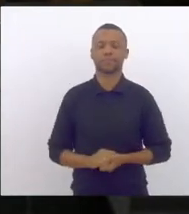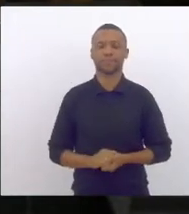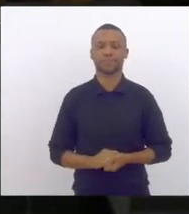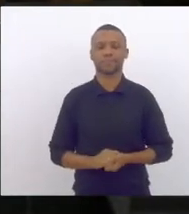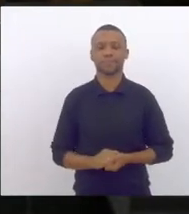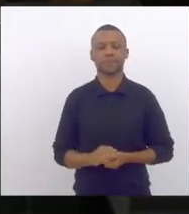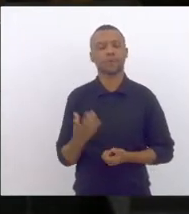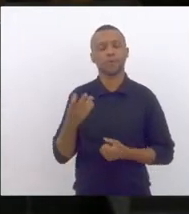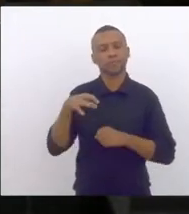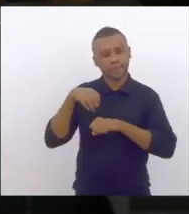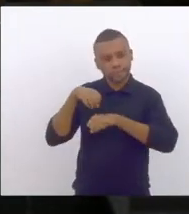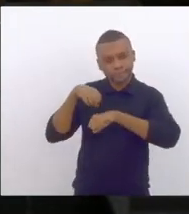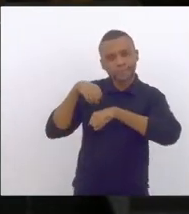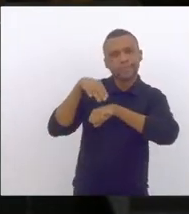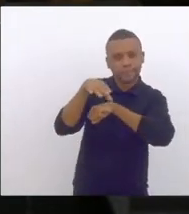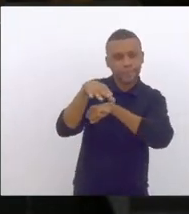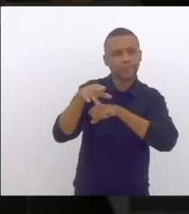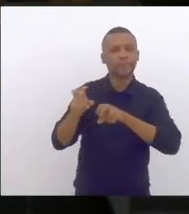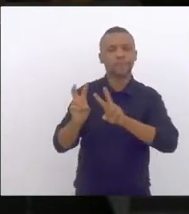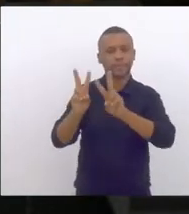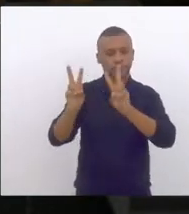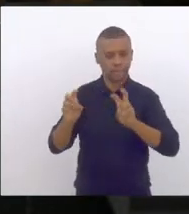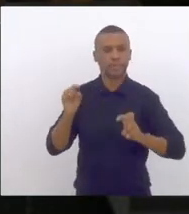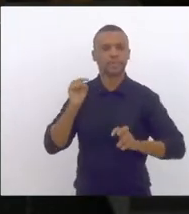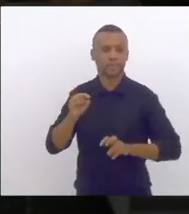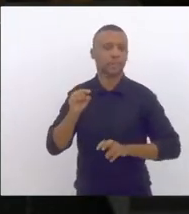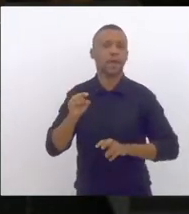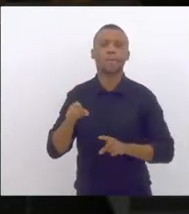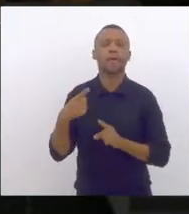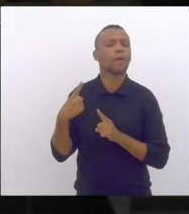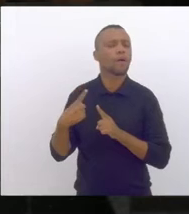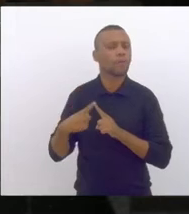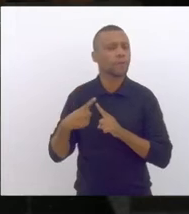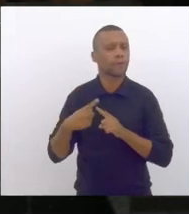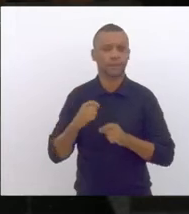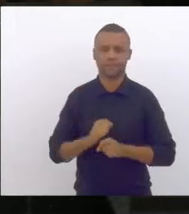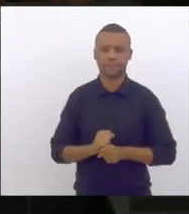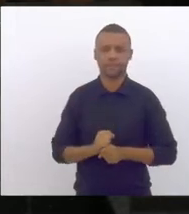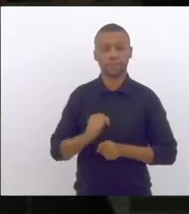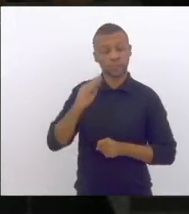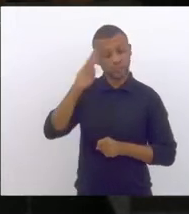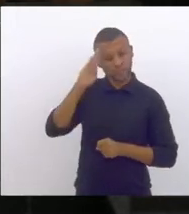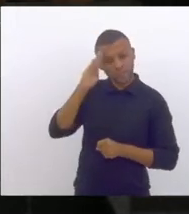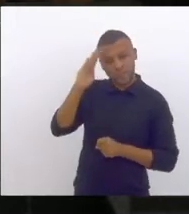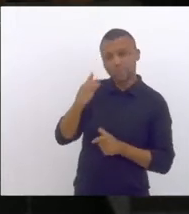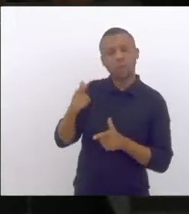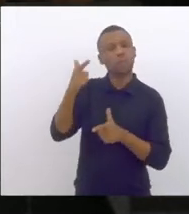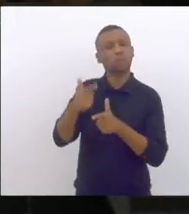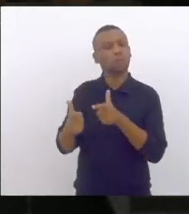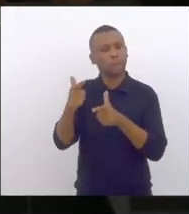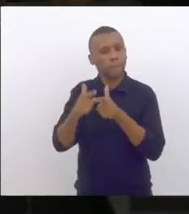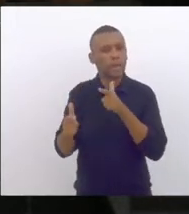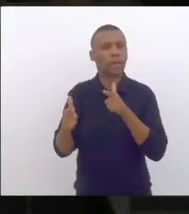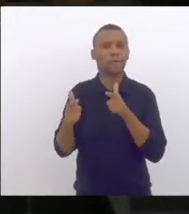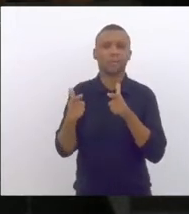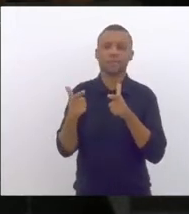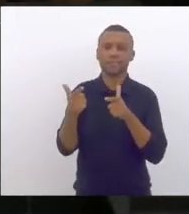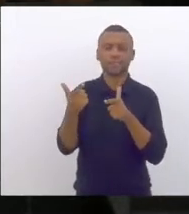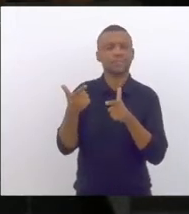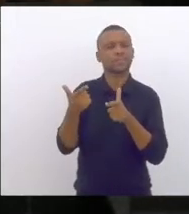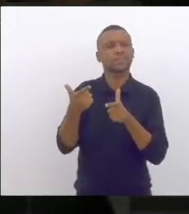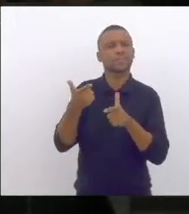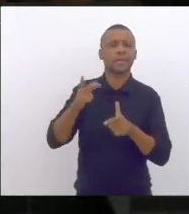assinalando esta questão porque um dos grandes problemas em todo pleito